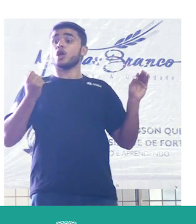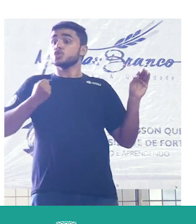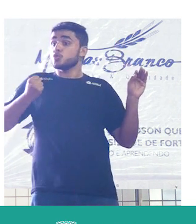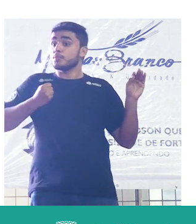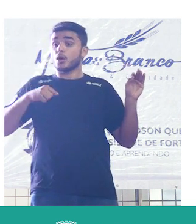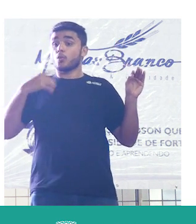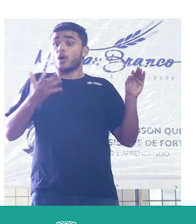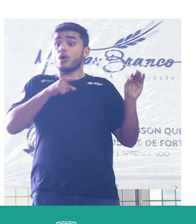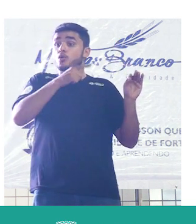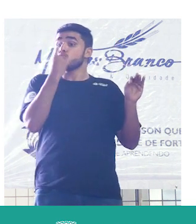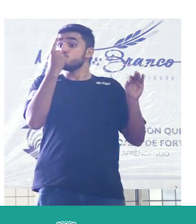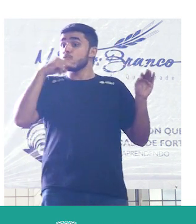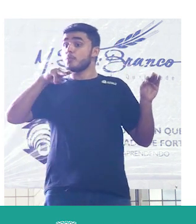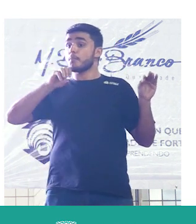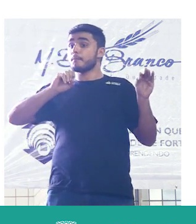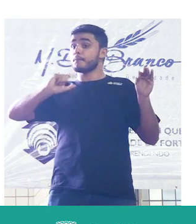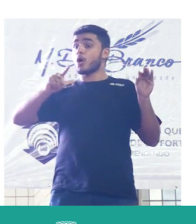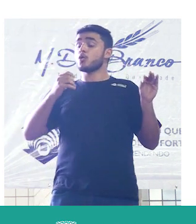massas molares.